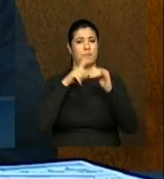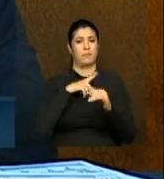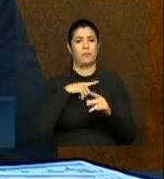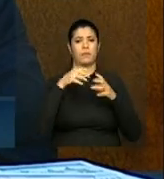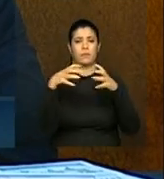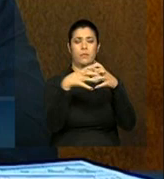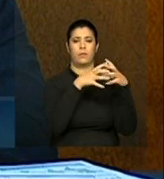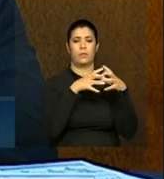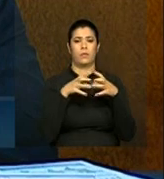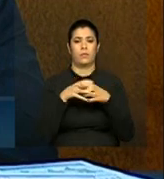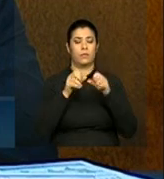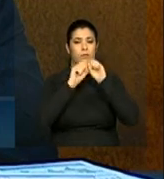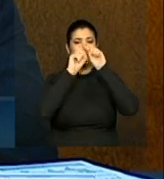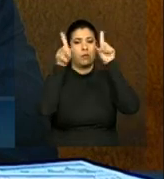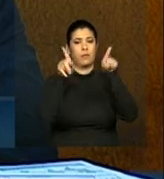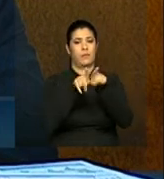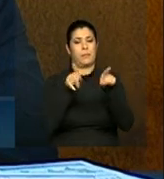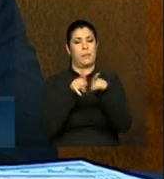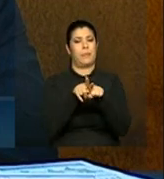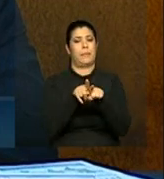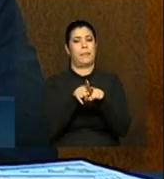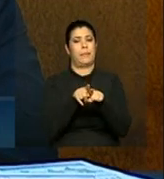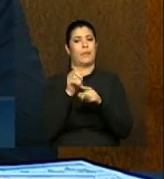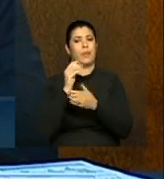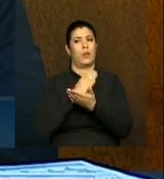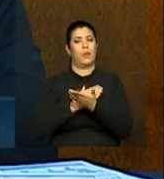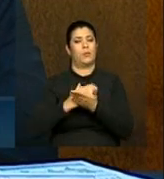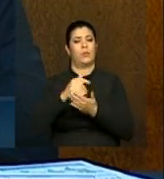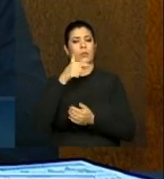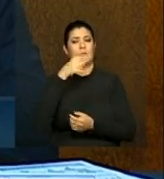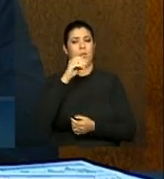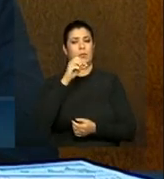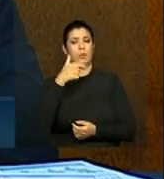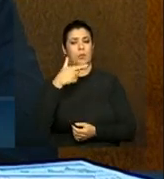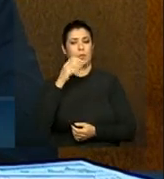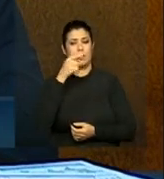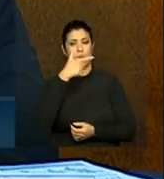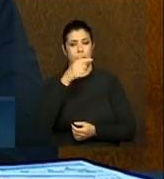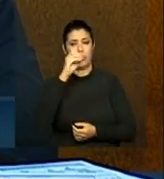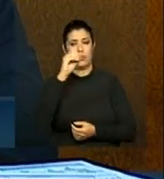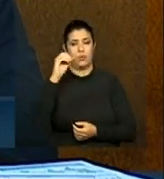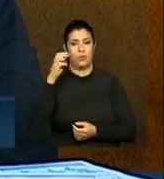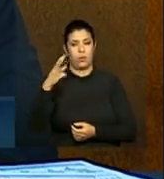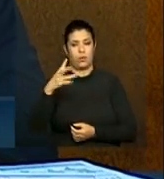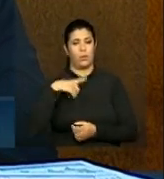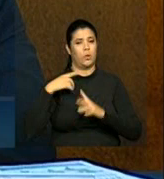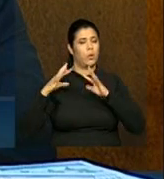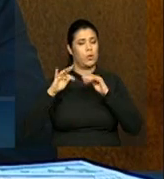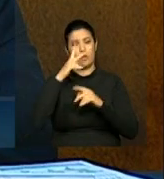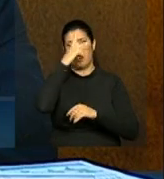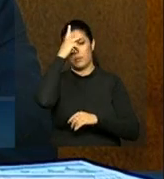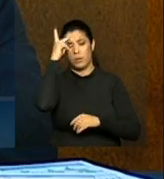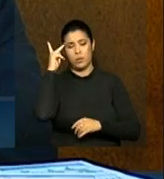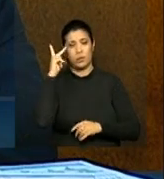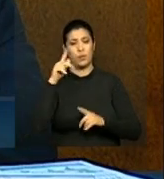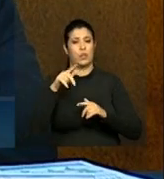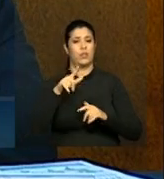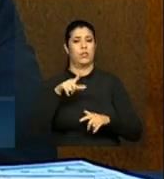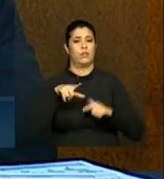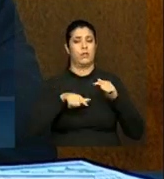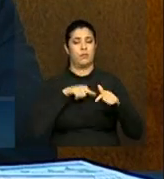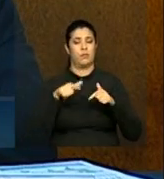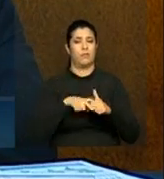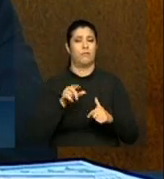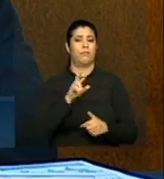direção muito clara e que acho que desde 2003 agentes que trabalham no governo federal pelo menos têm isso claro